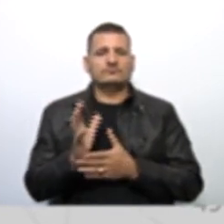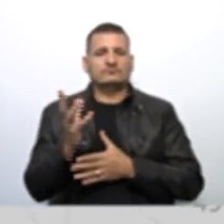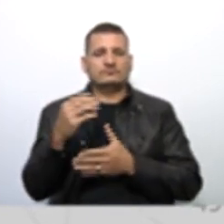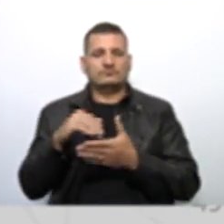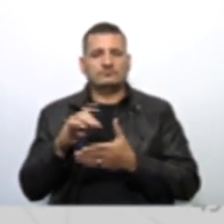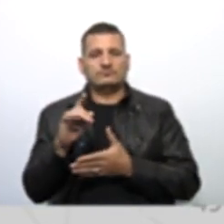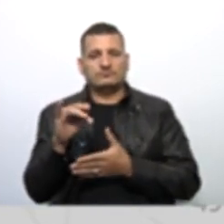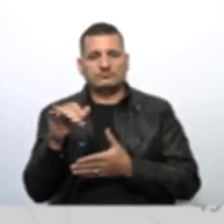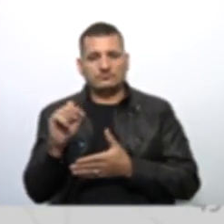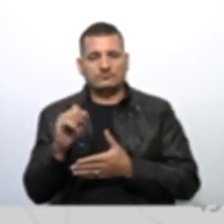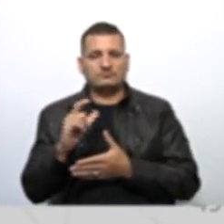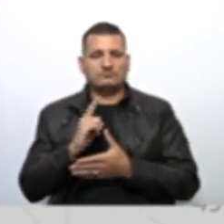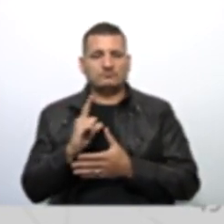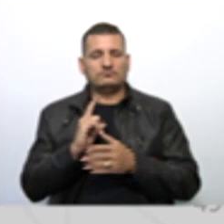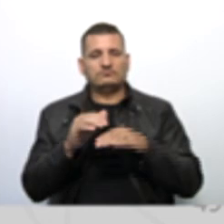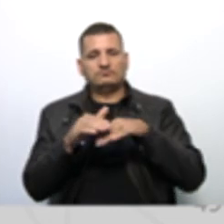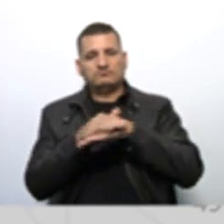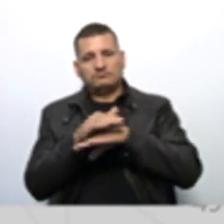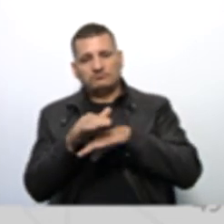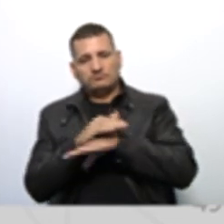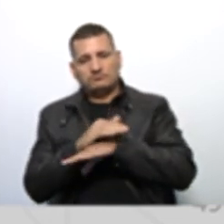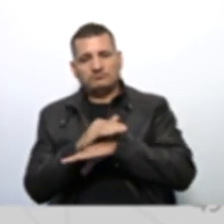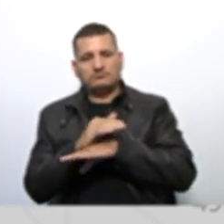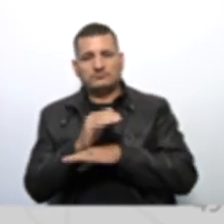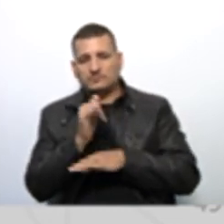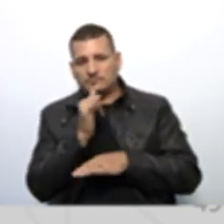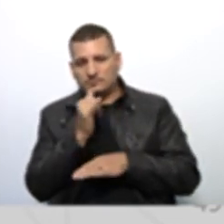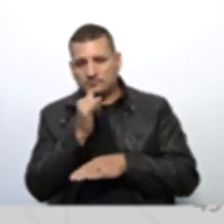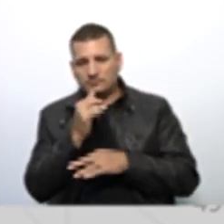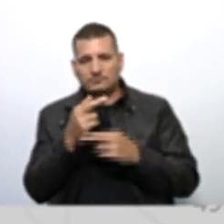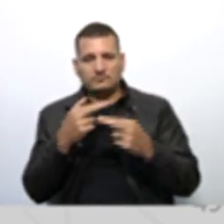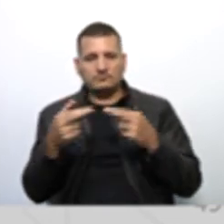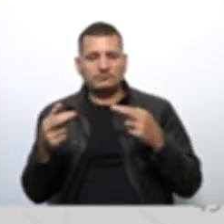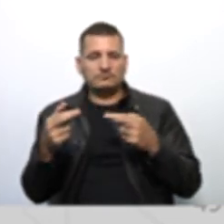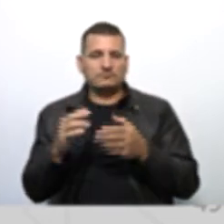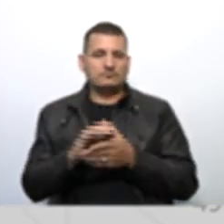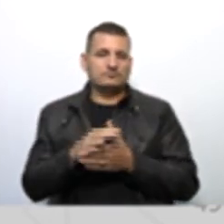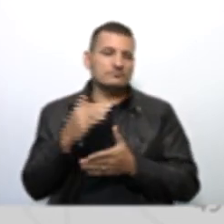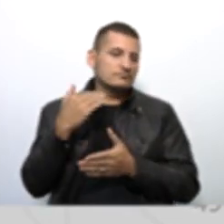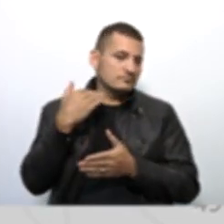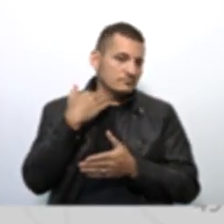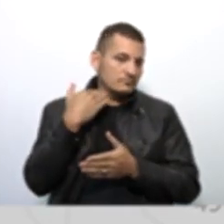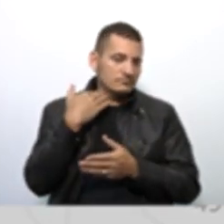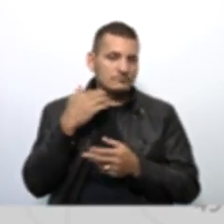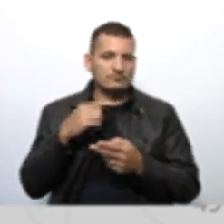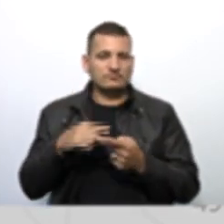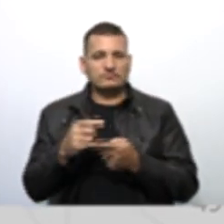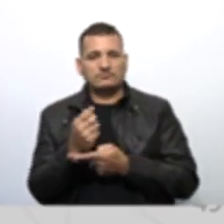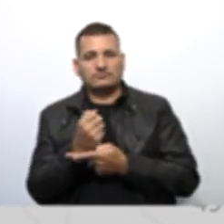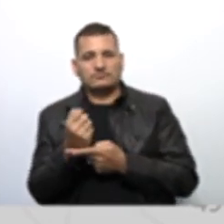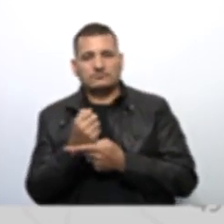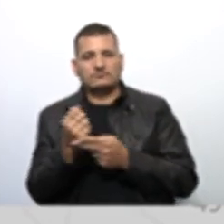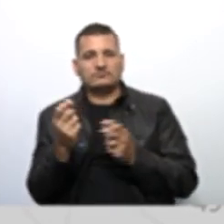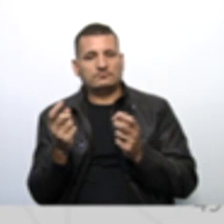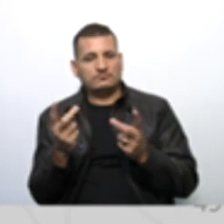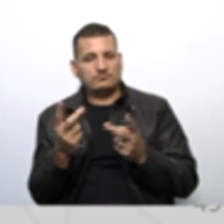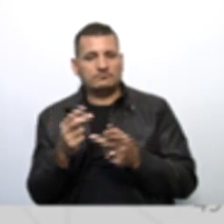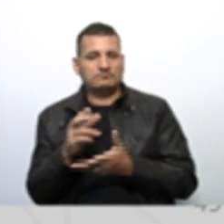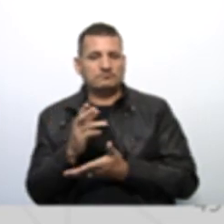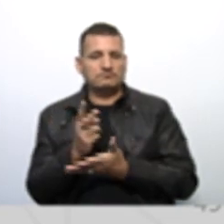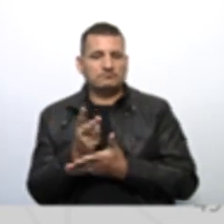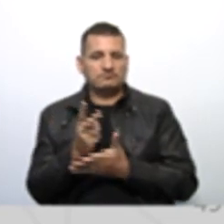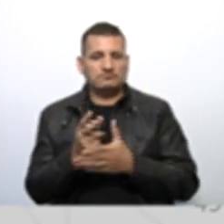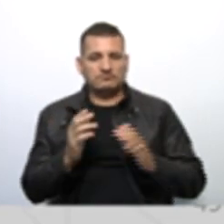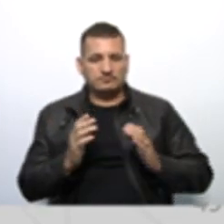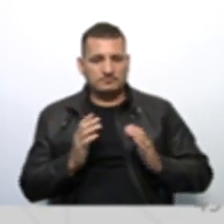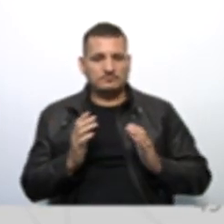armazenados numa base comum, por exemplo, uma rede de determinado banco ou farmácia dentro de uma mesma cidade. Como é que